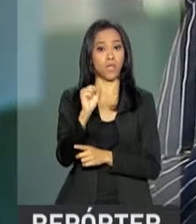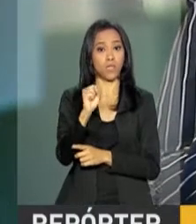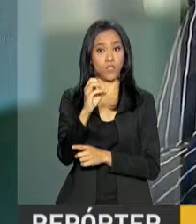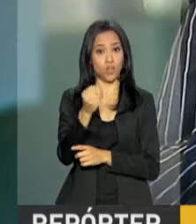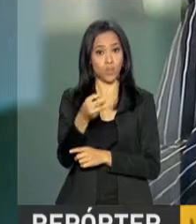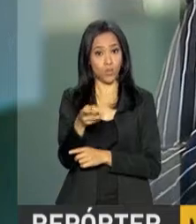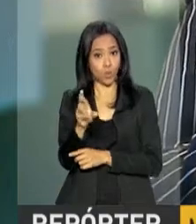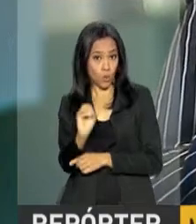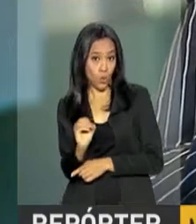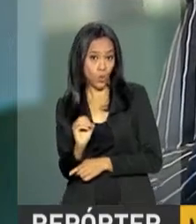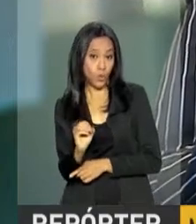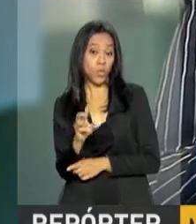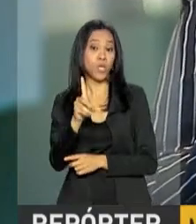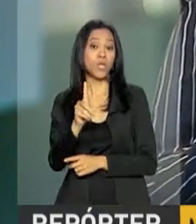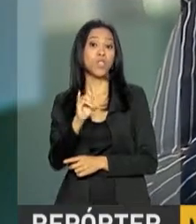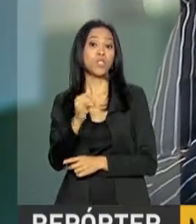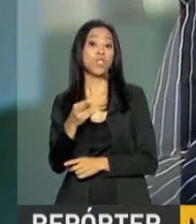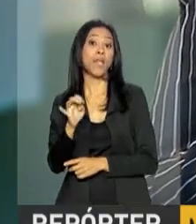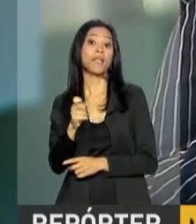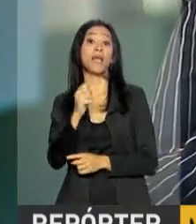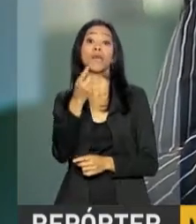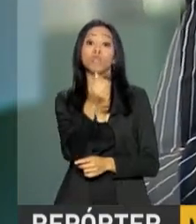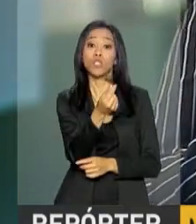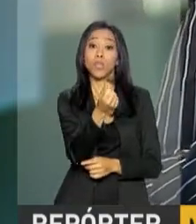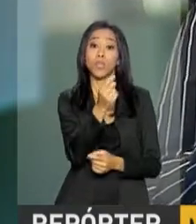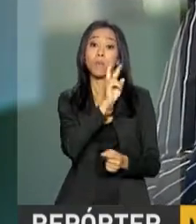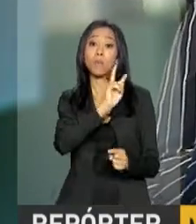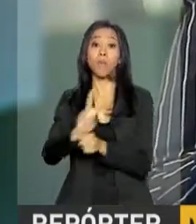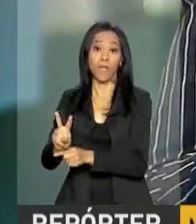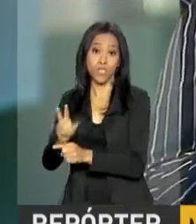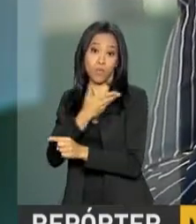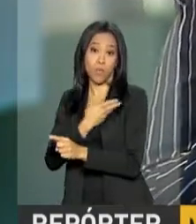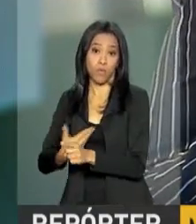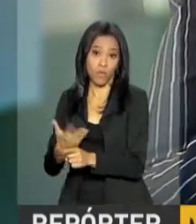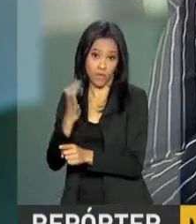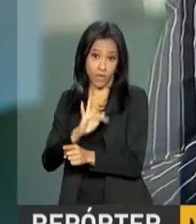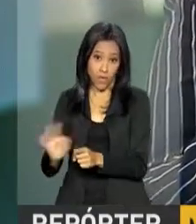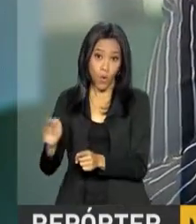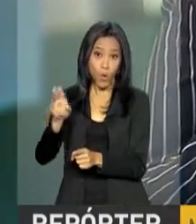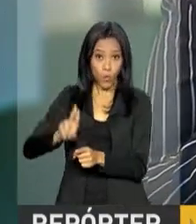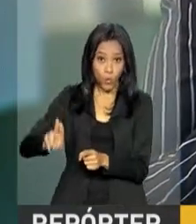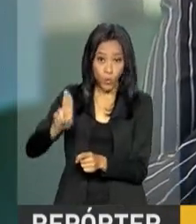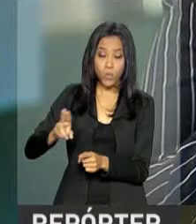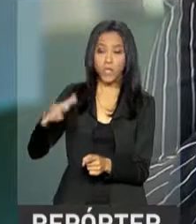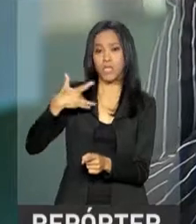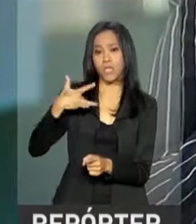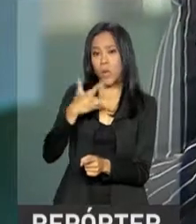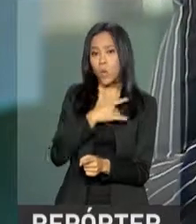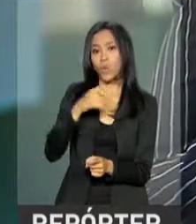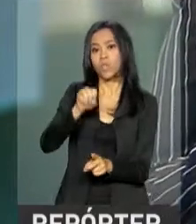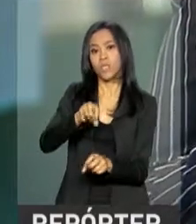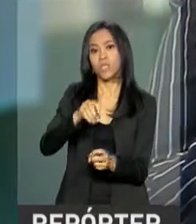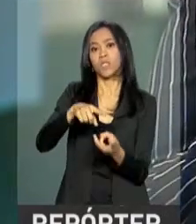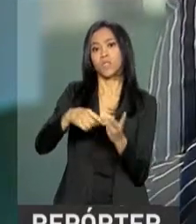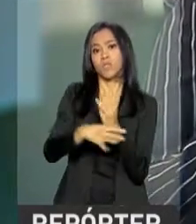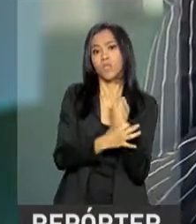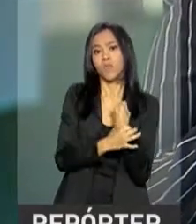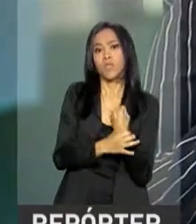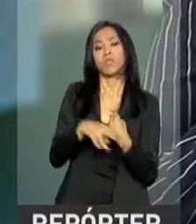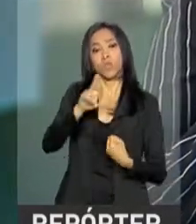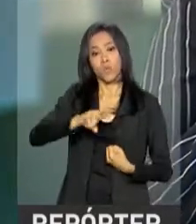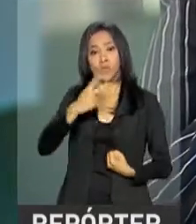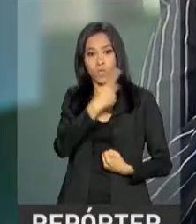funciona como um empréstimo você repassa o valor para o governo federal que utiliza essa verba em saúde educação segurança pública